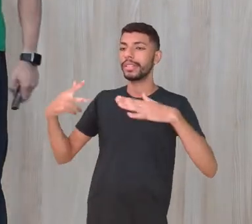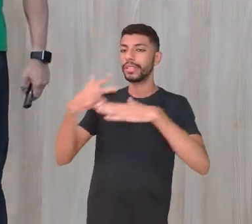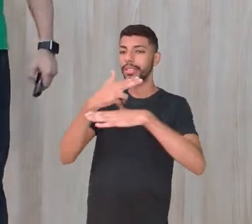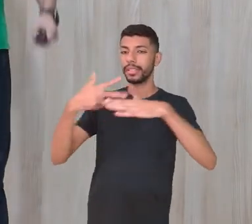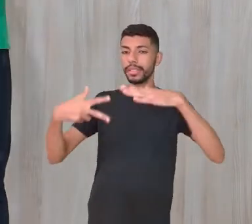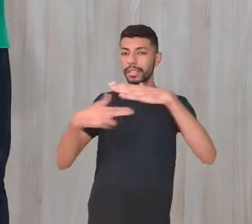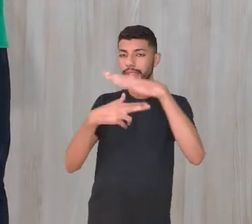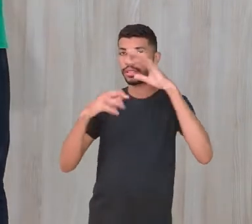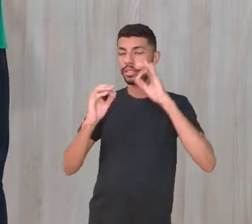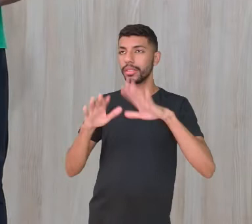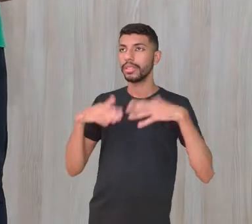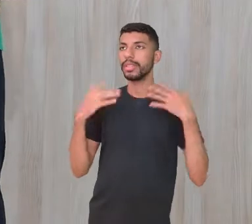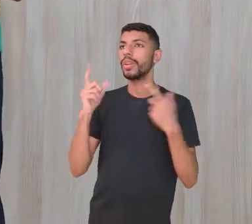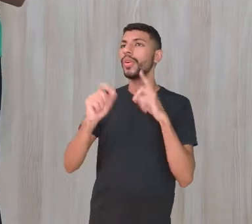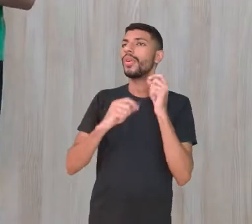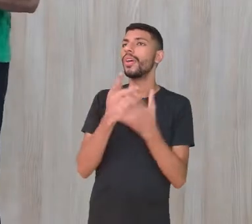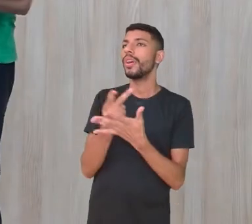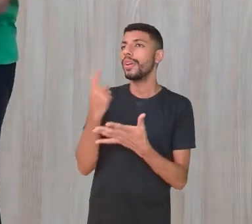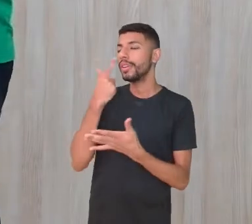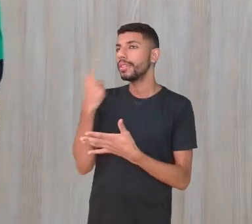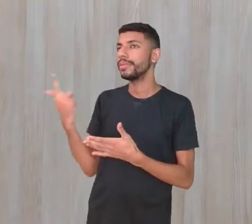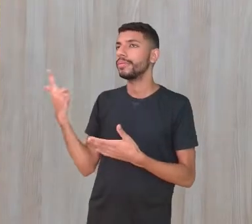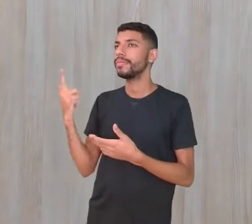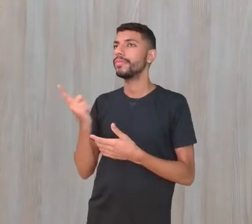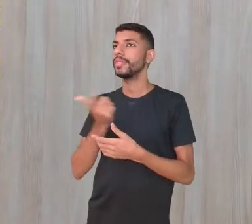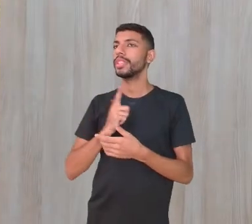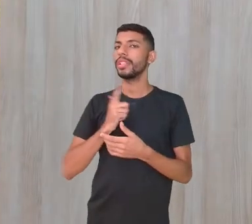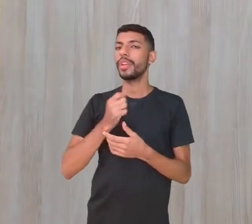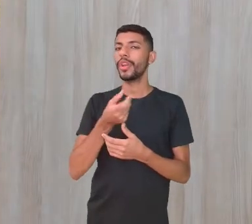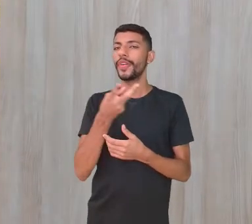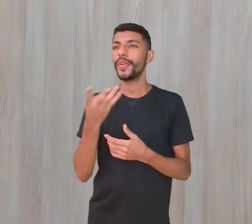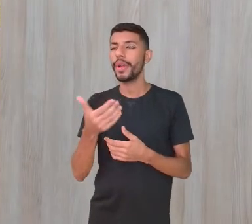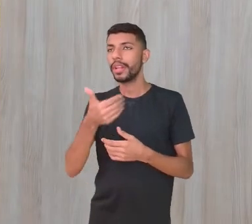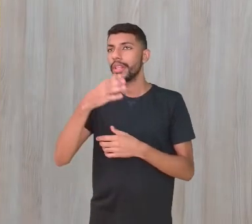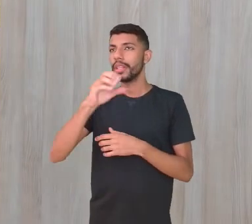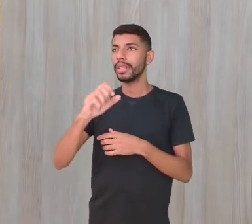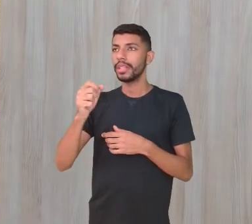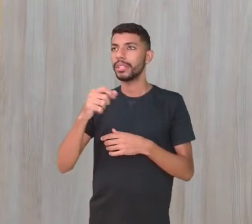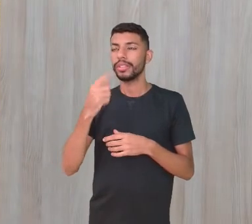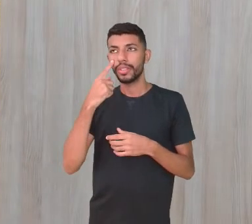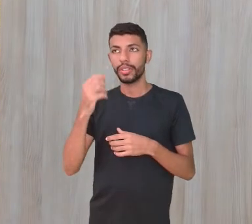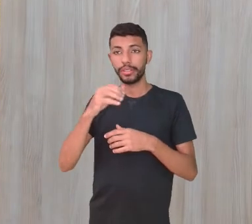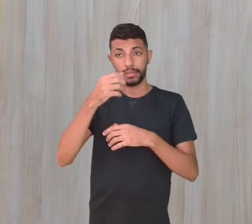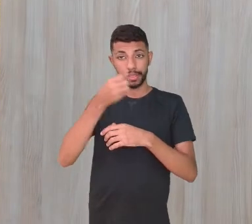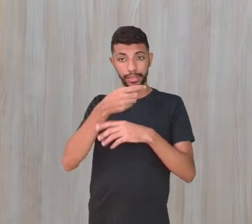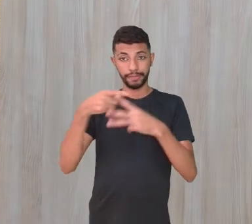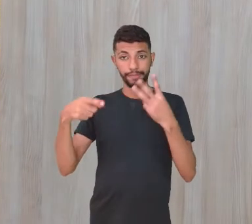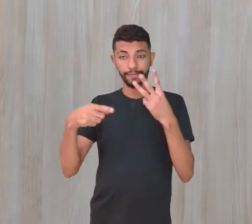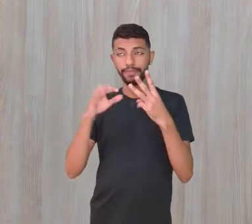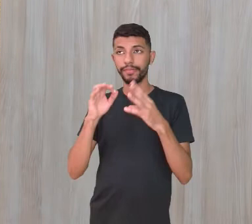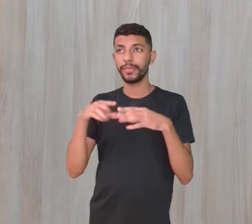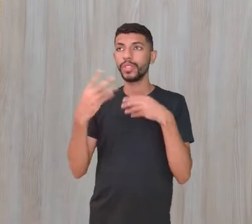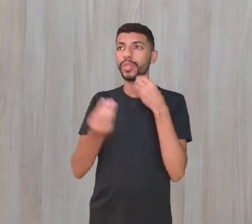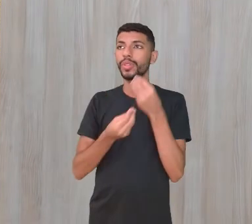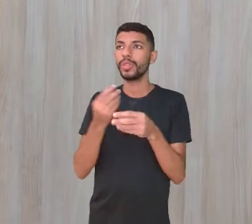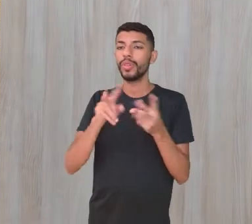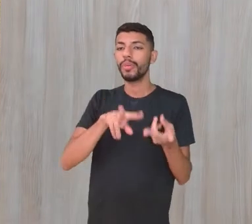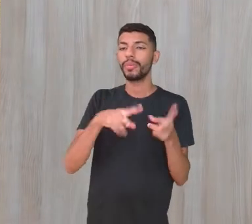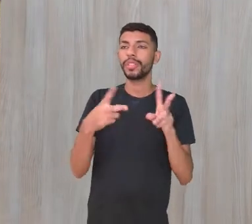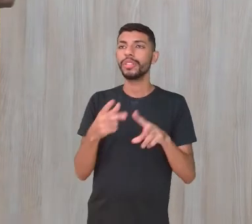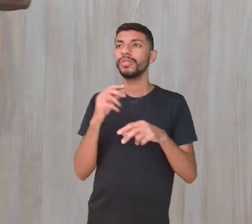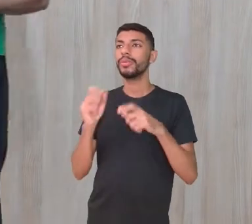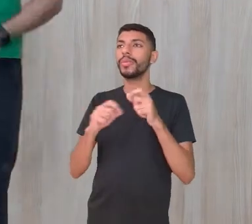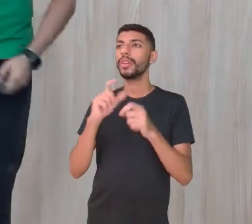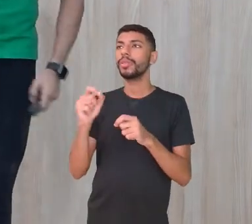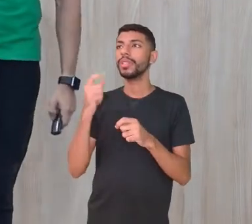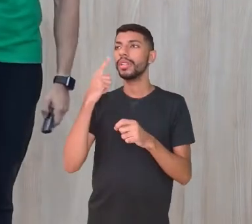beleza? O que foi que aconteceu aqui? Sobrou quantos números 10? 3. Como é que eu transformo esses 3 números